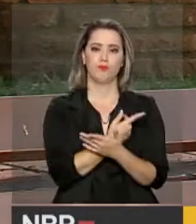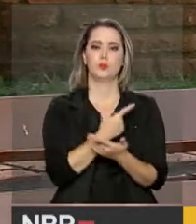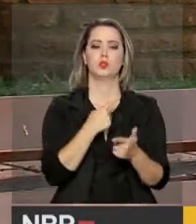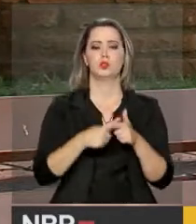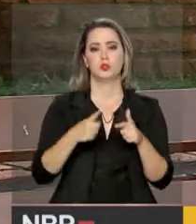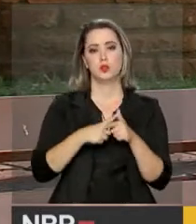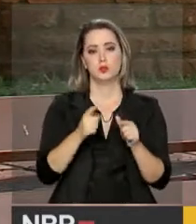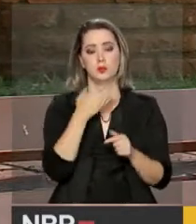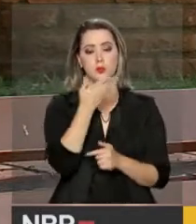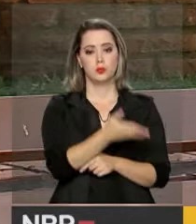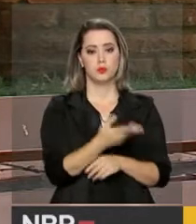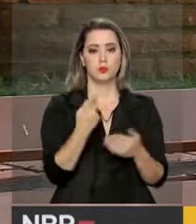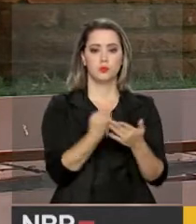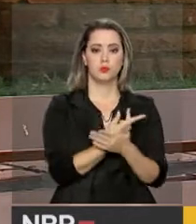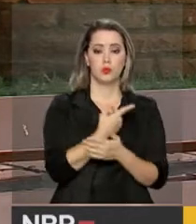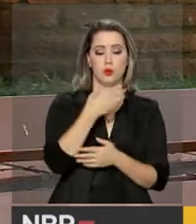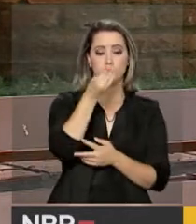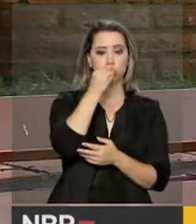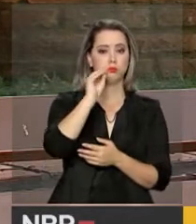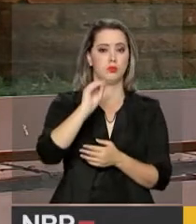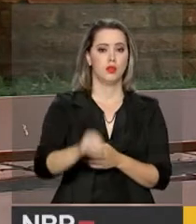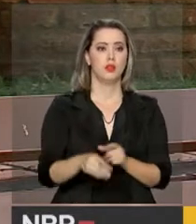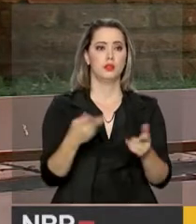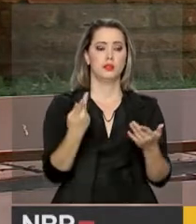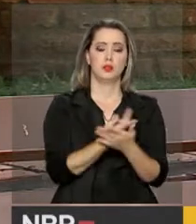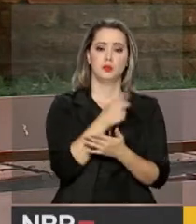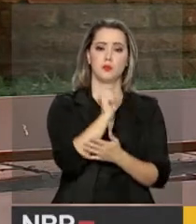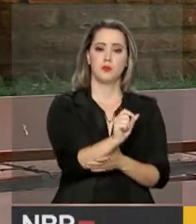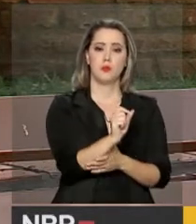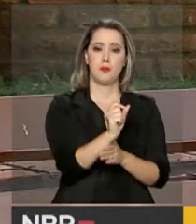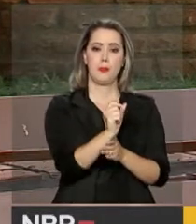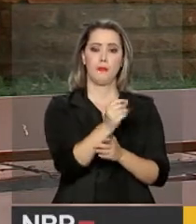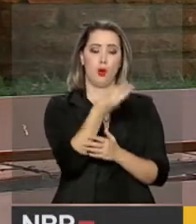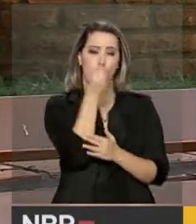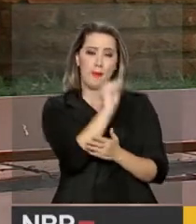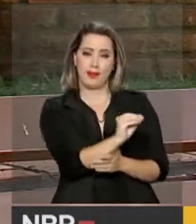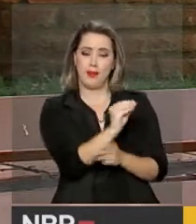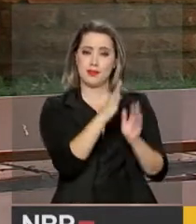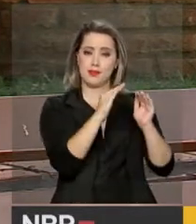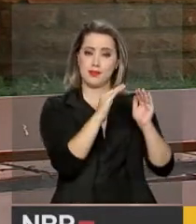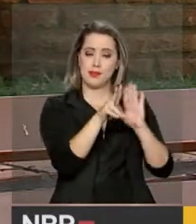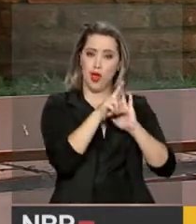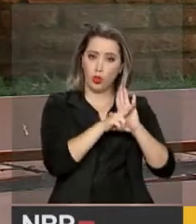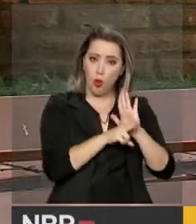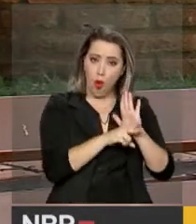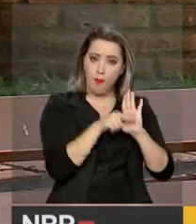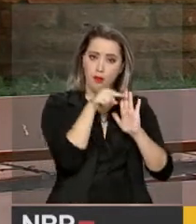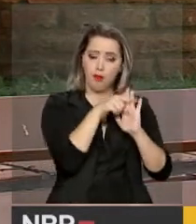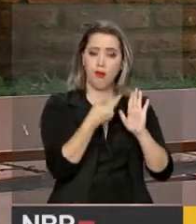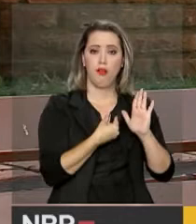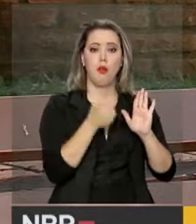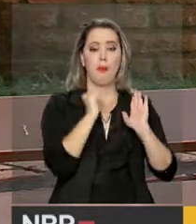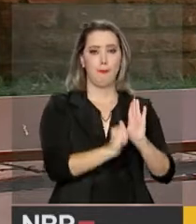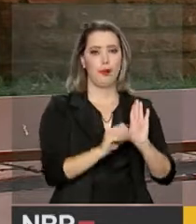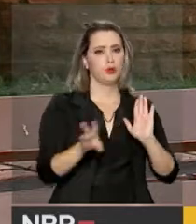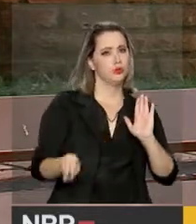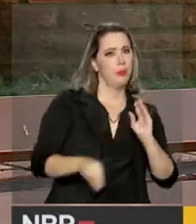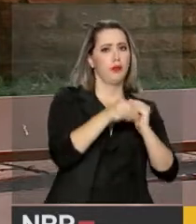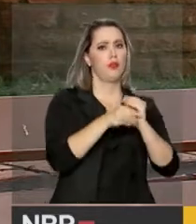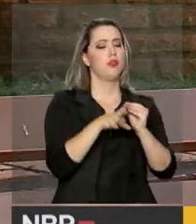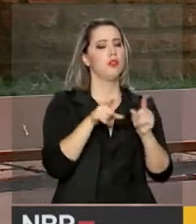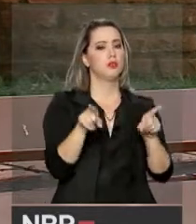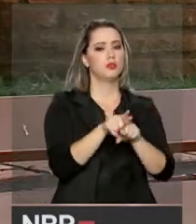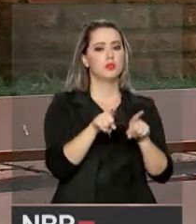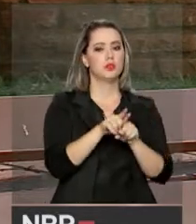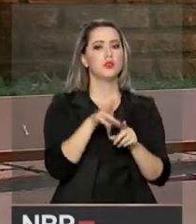lesões. Então, com a negligência aos preceitos da norma de segurança e saúde, pode ser enquadrado, inclusive, como